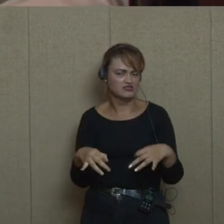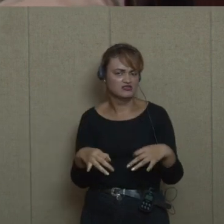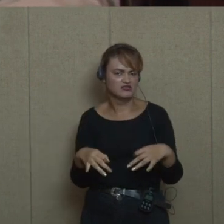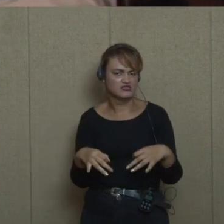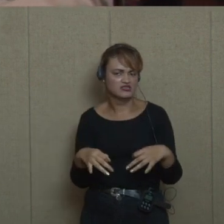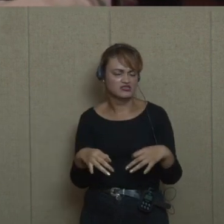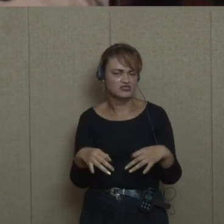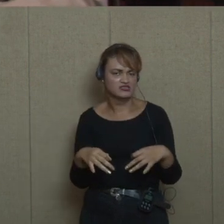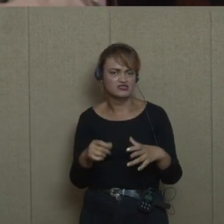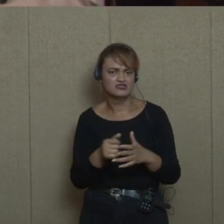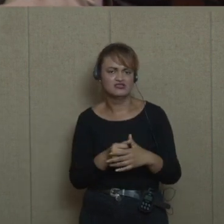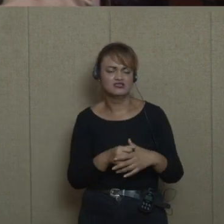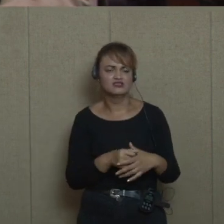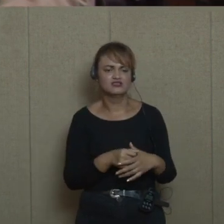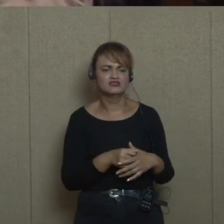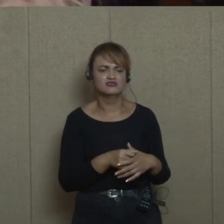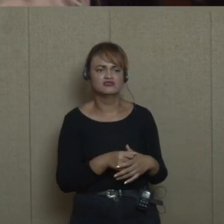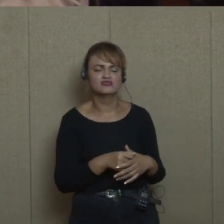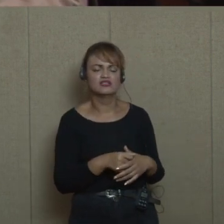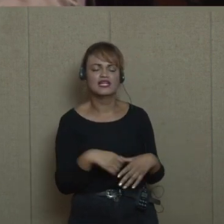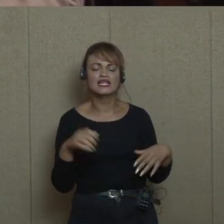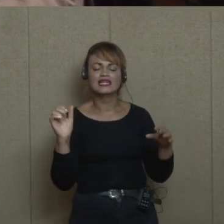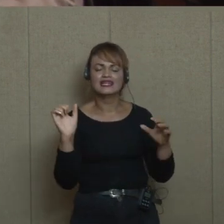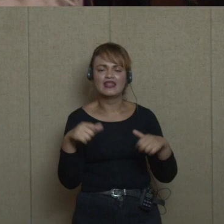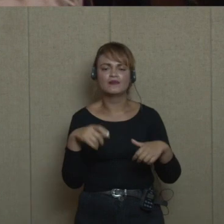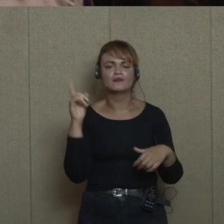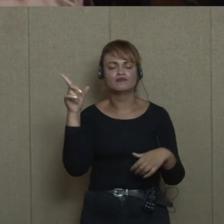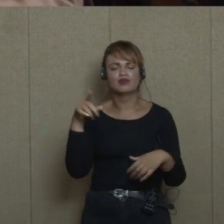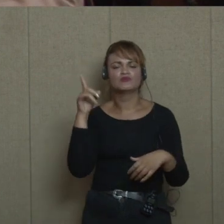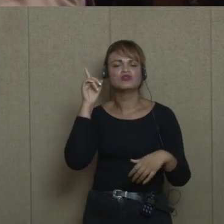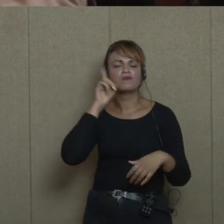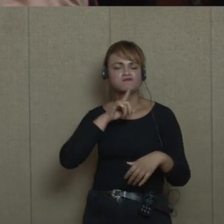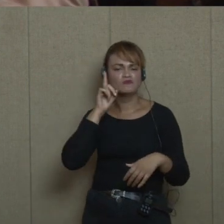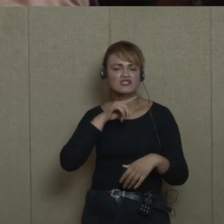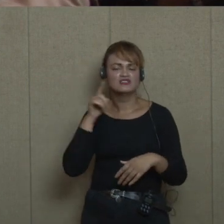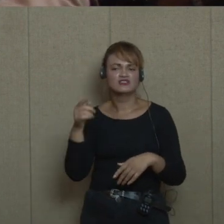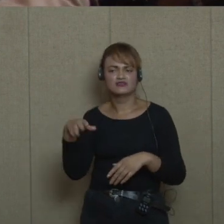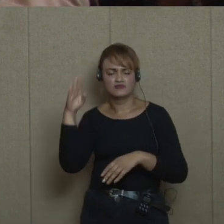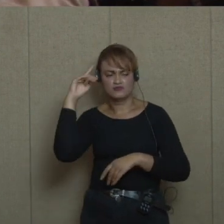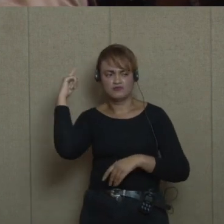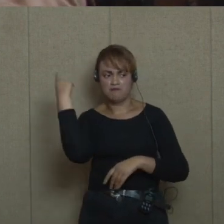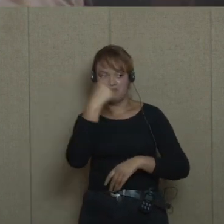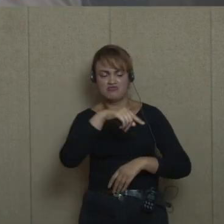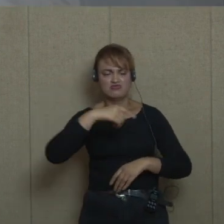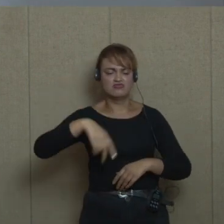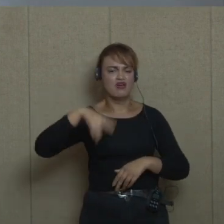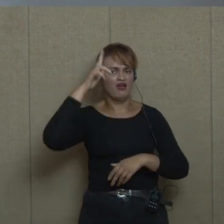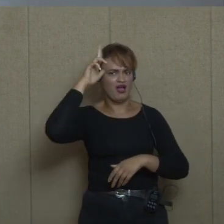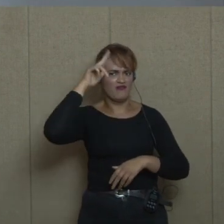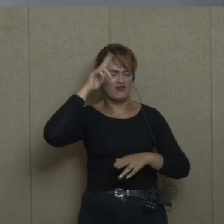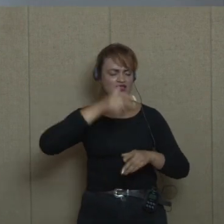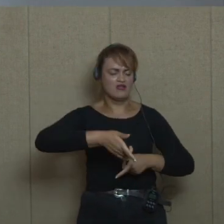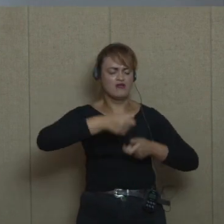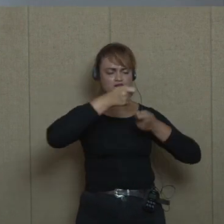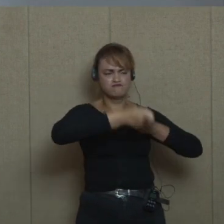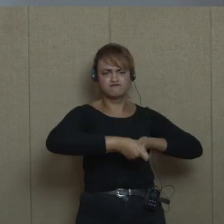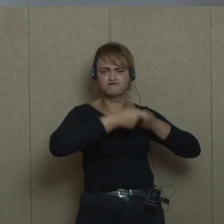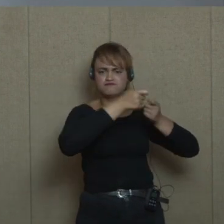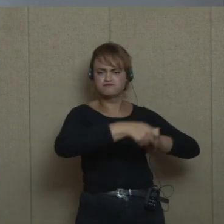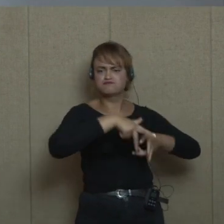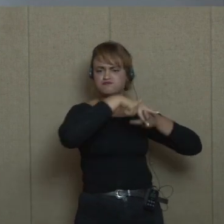Será que os americanos vão mandar a cavalaria, como já fizeram no